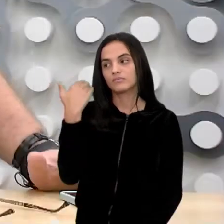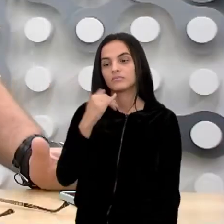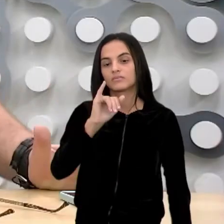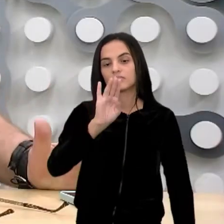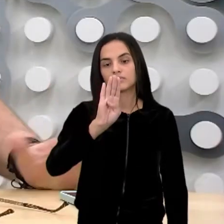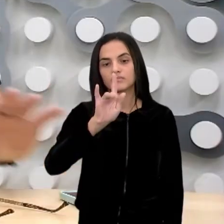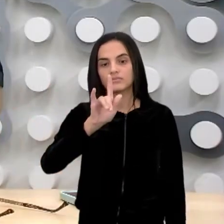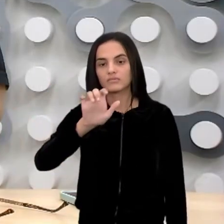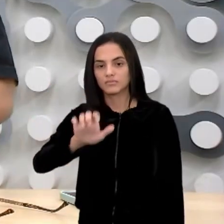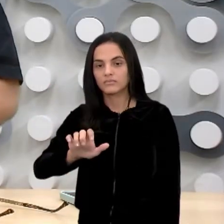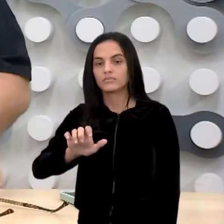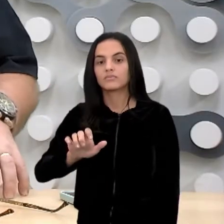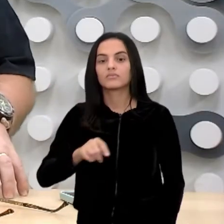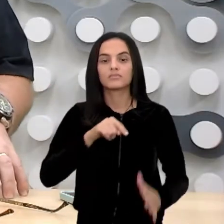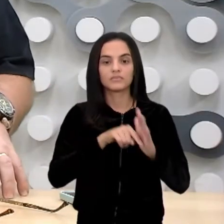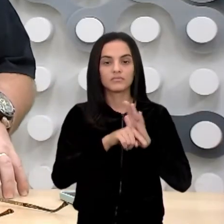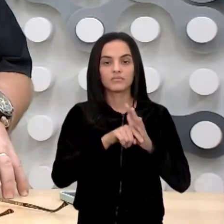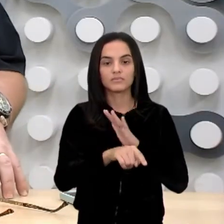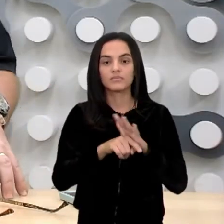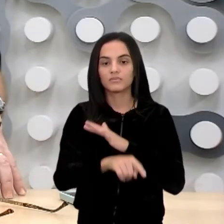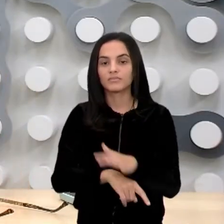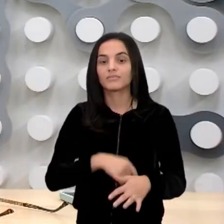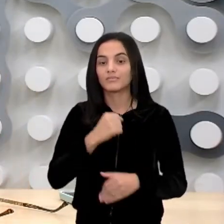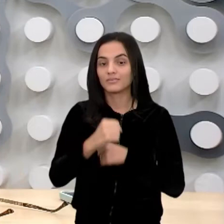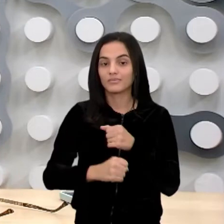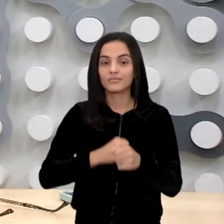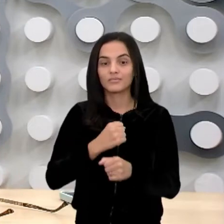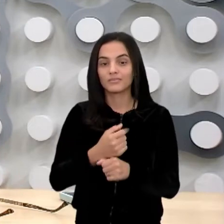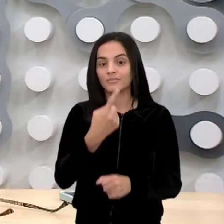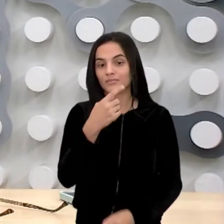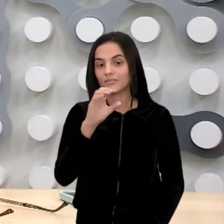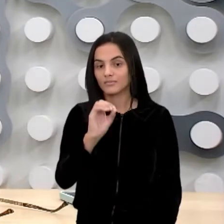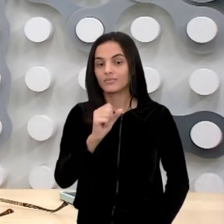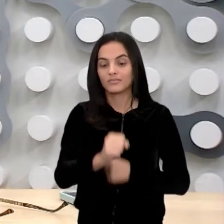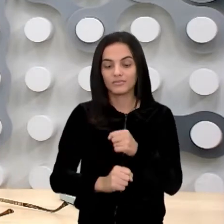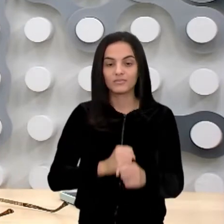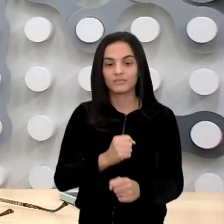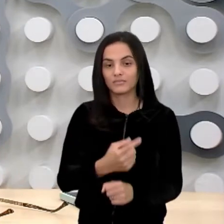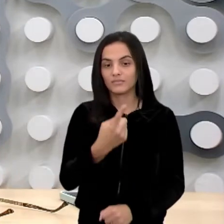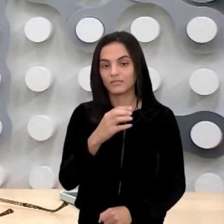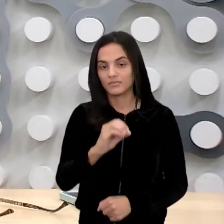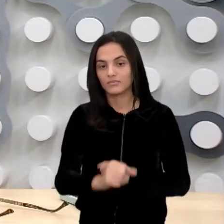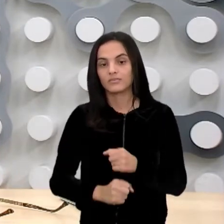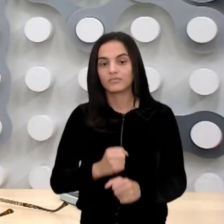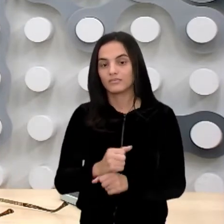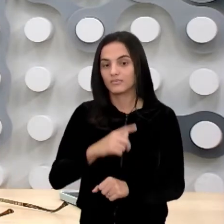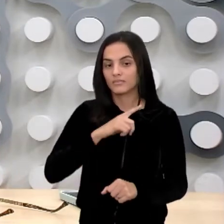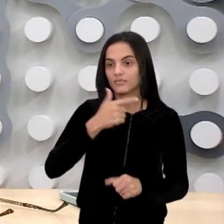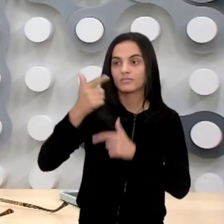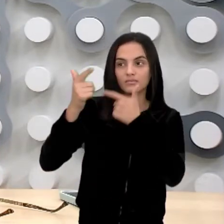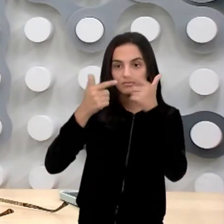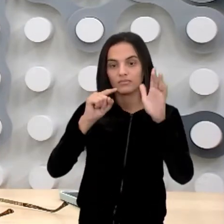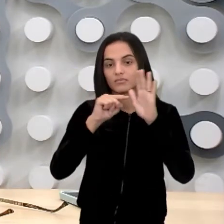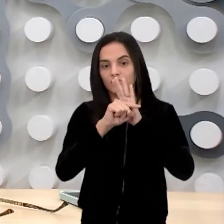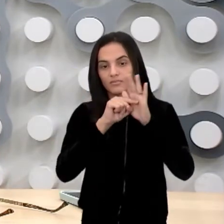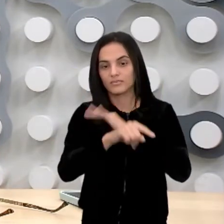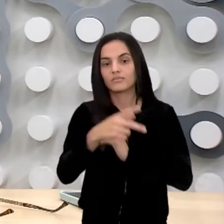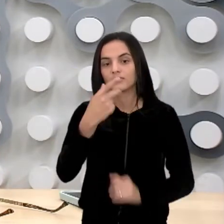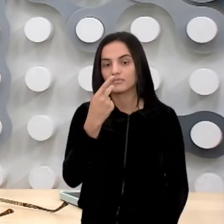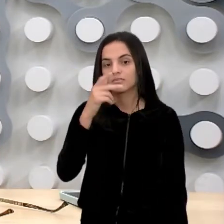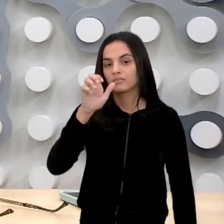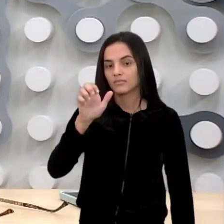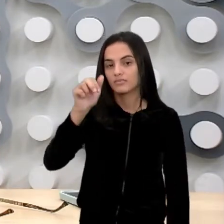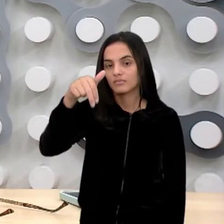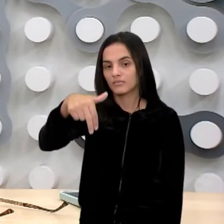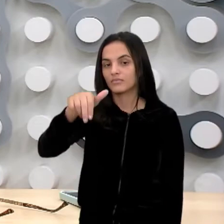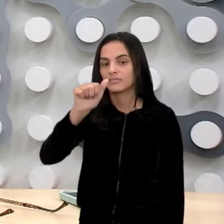faz pesquisa do censo a cada 10 anos, mas também tem outras pesquisas, como por exemplo o PNAD, né? O PNAD contínuo, que